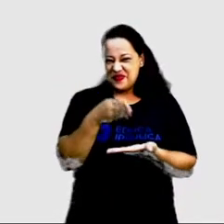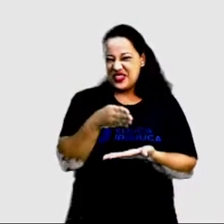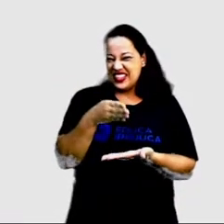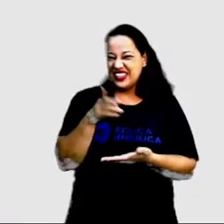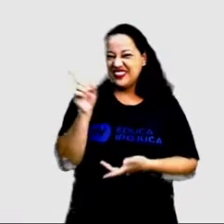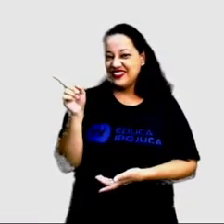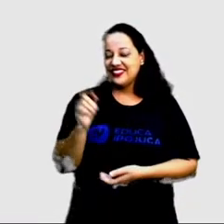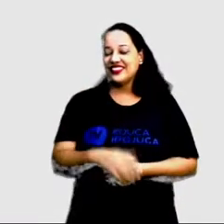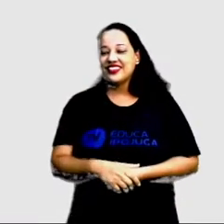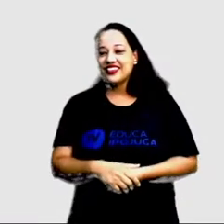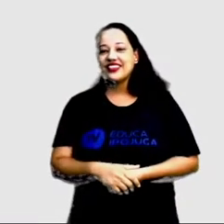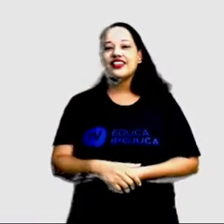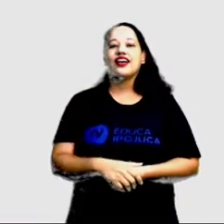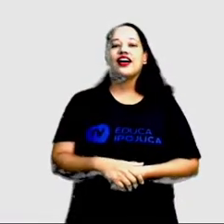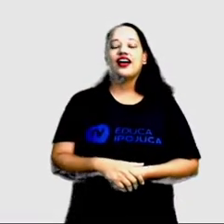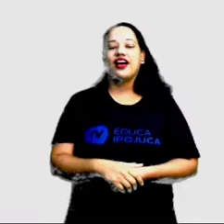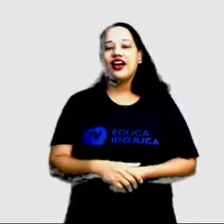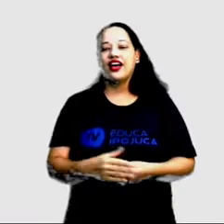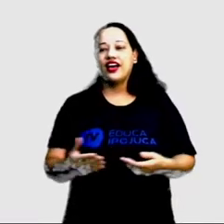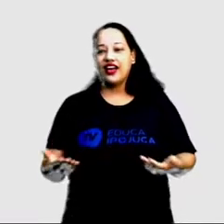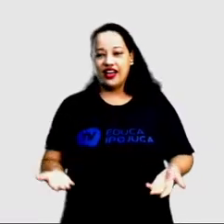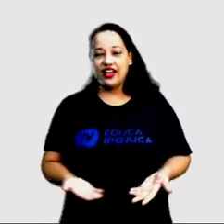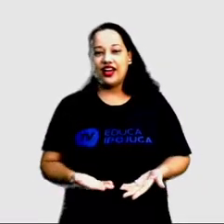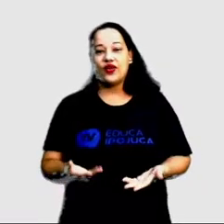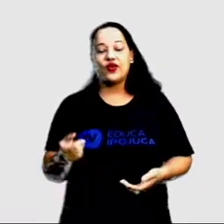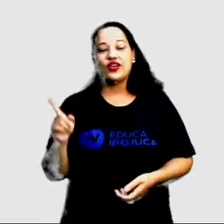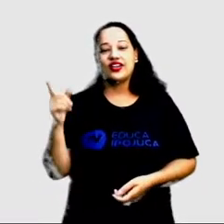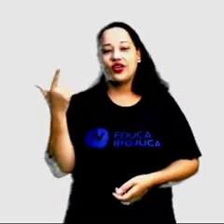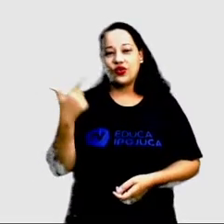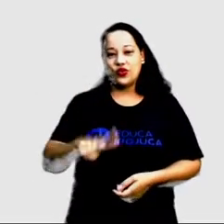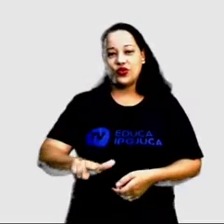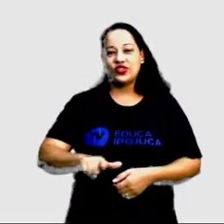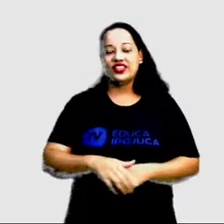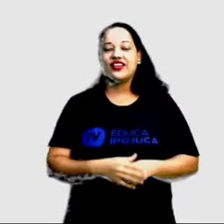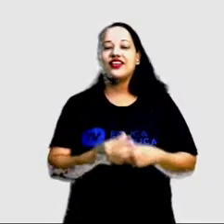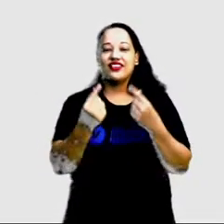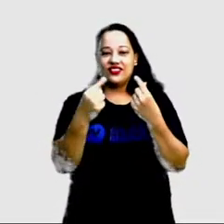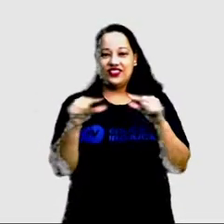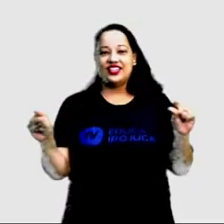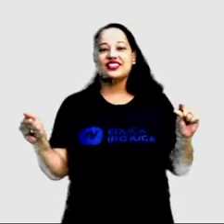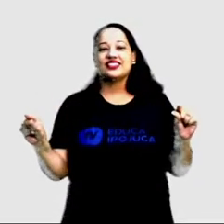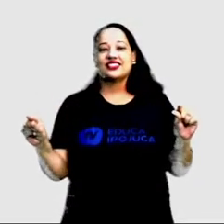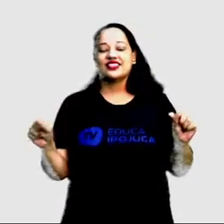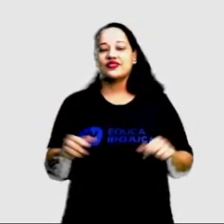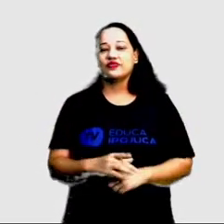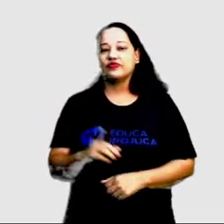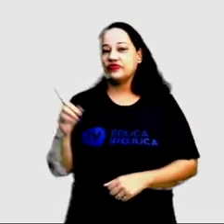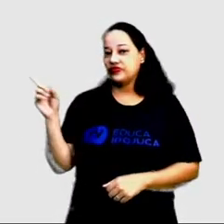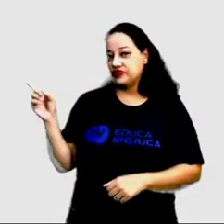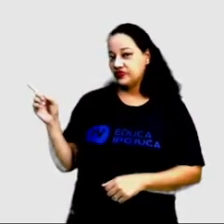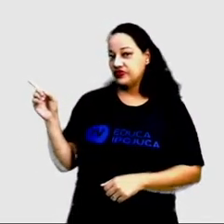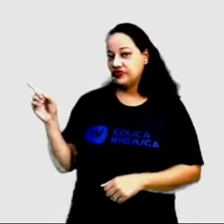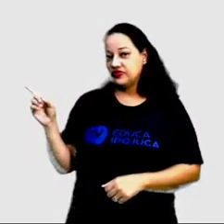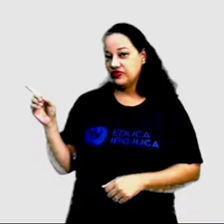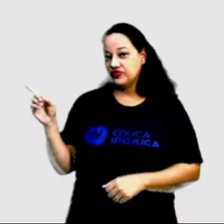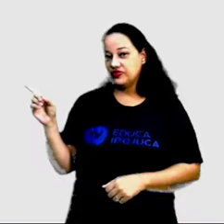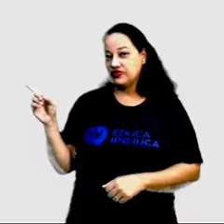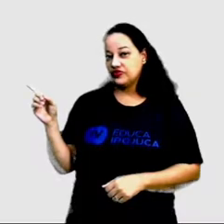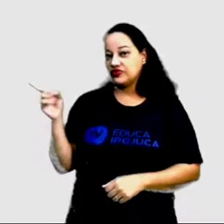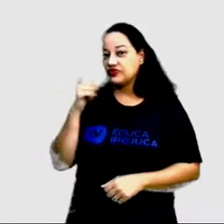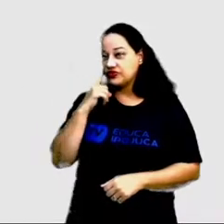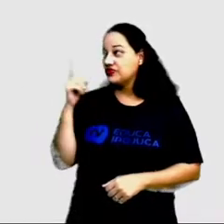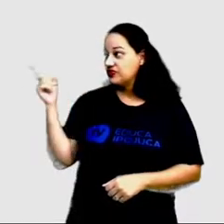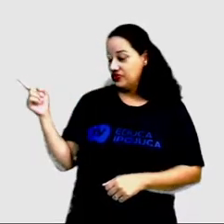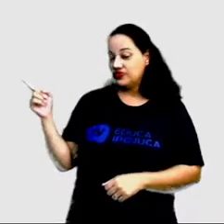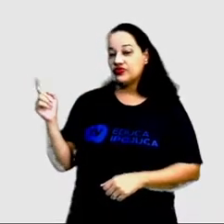imagem. Beleza, a próxima palavra, a próxima frase vai ser The cat chased